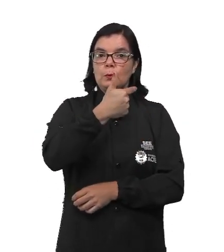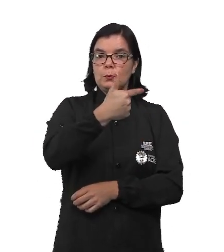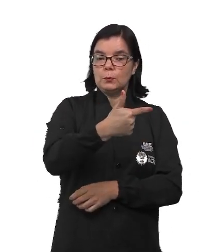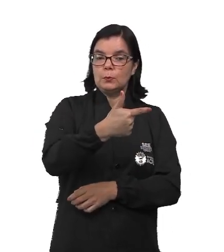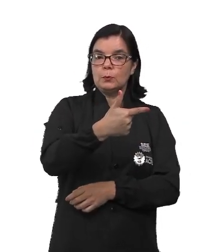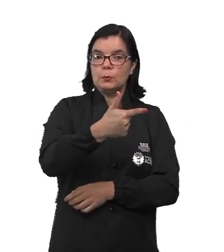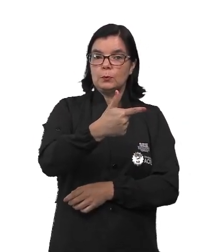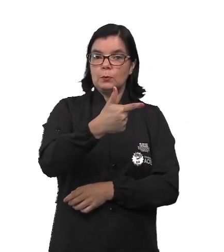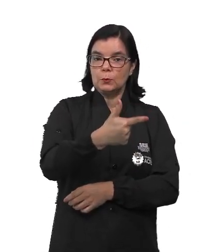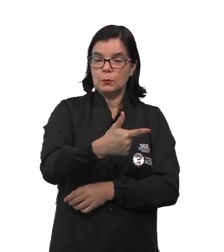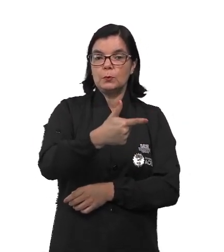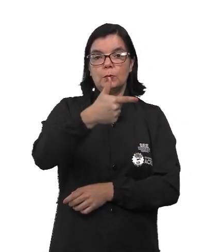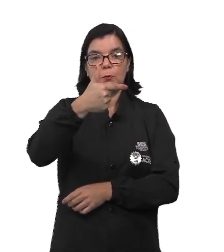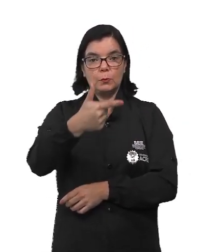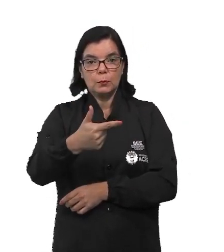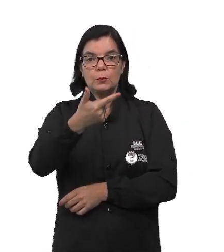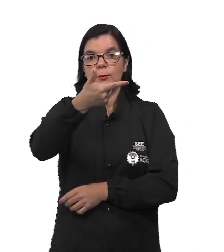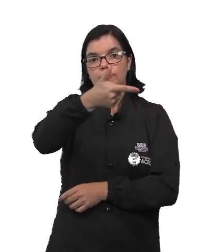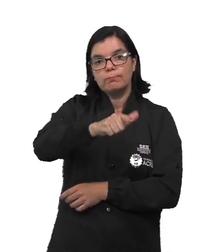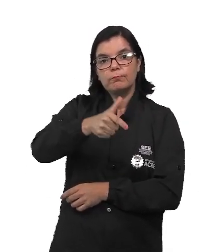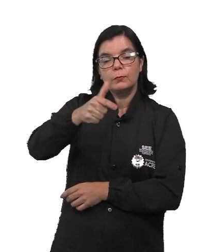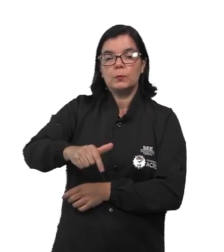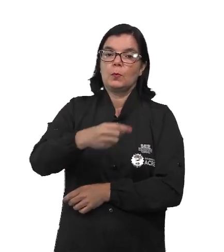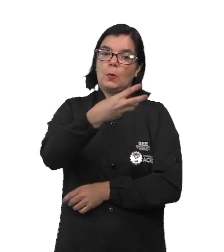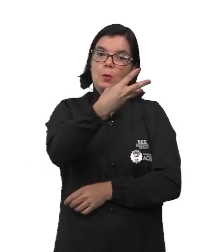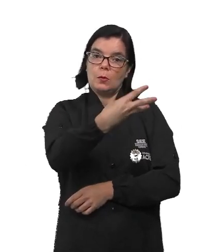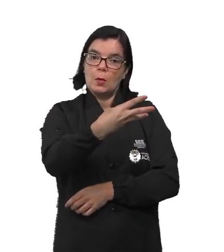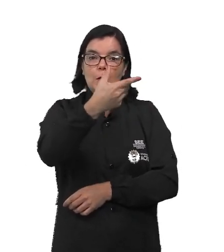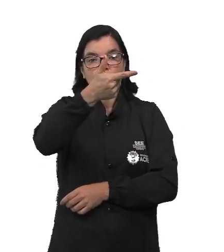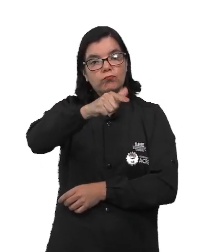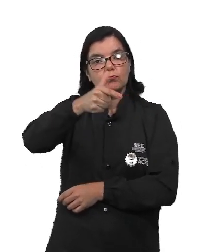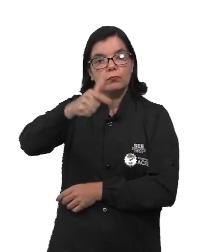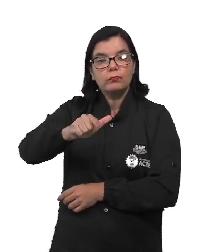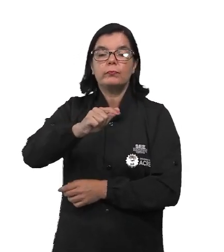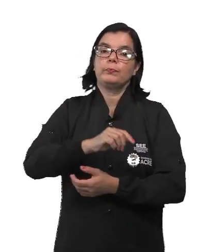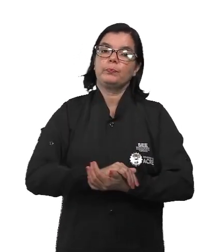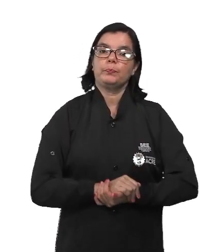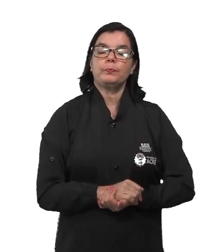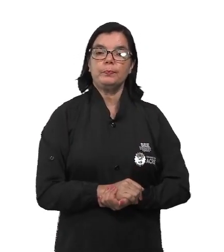2 repetindo muitas vezes e o 3, por exemplo.